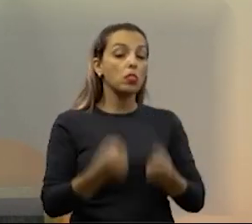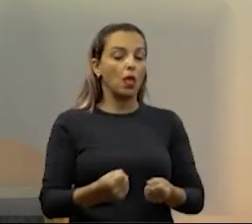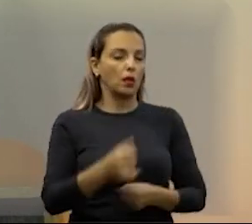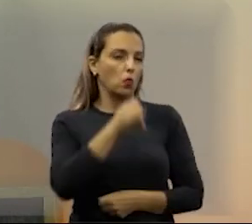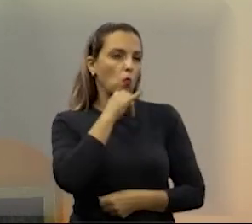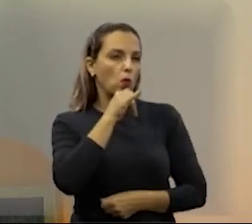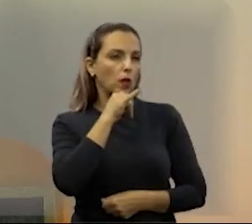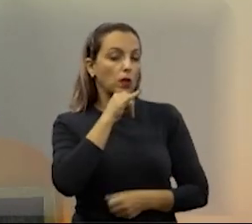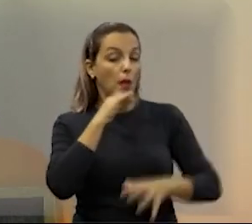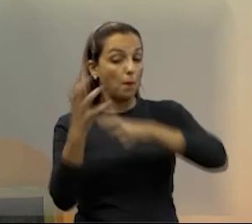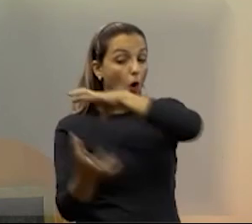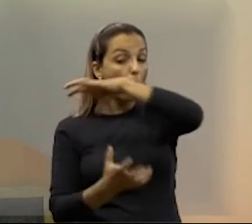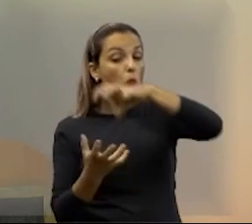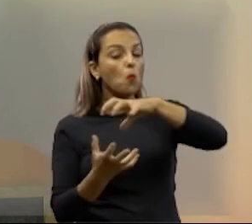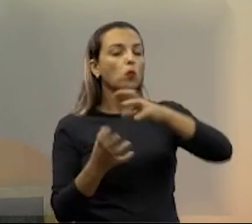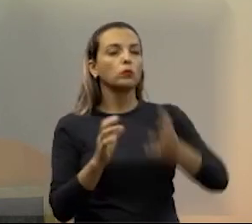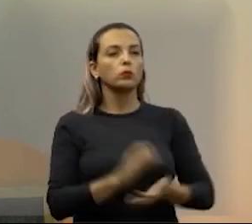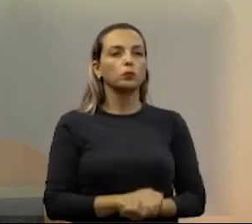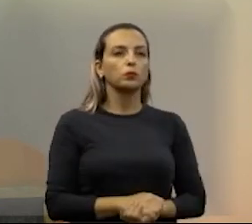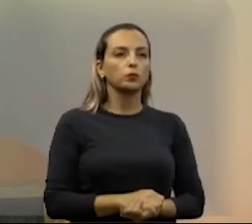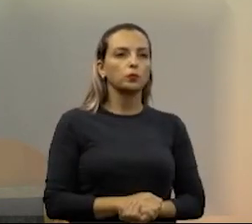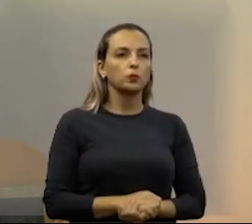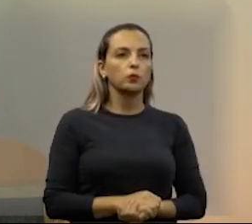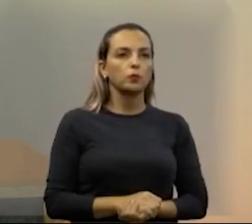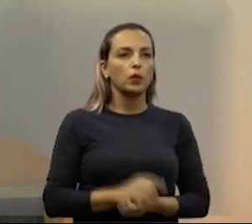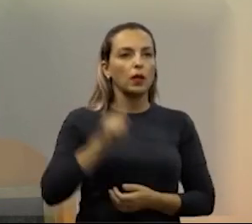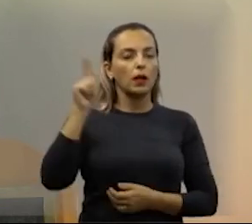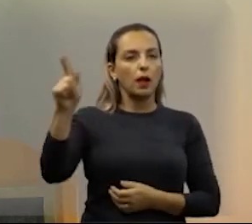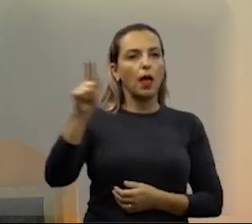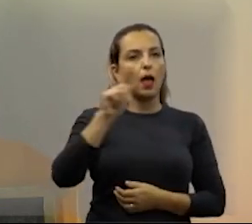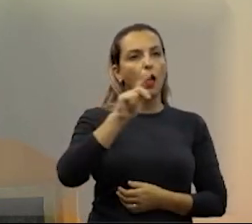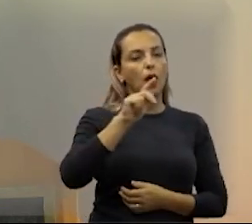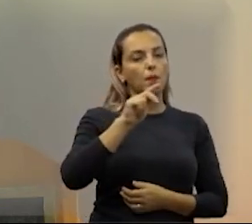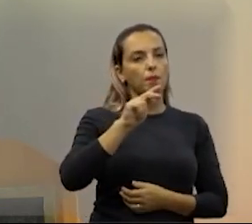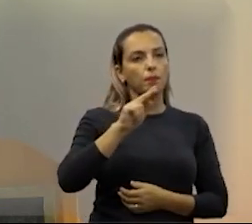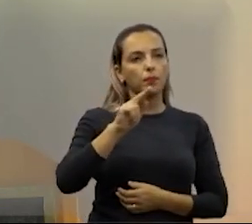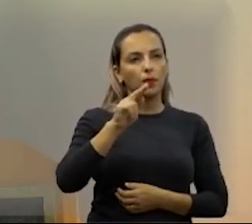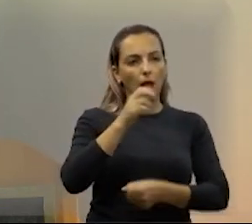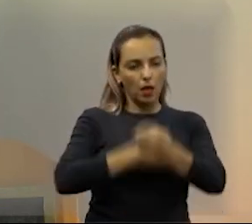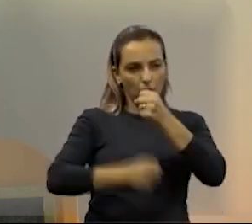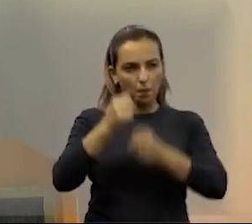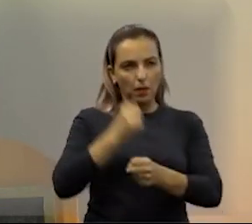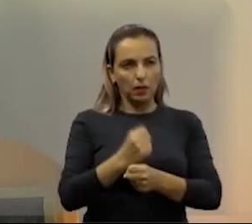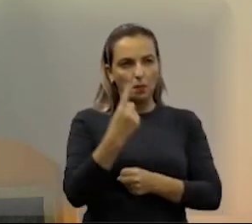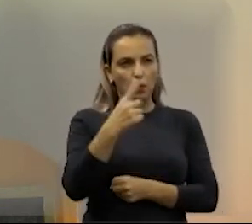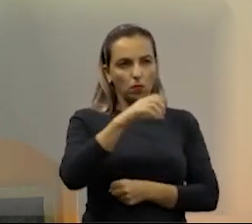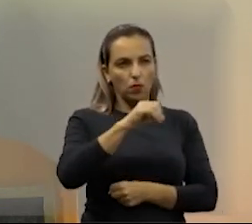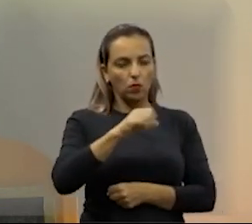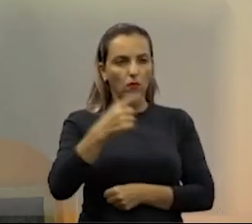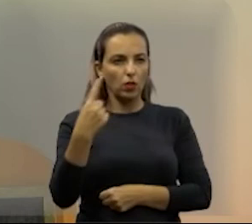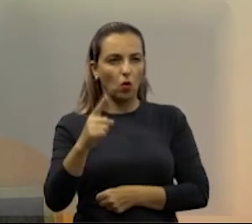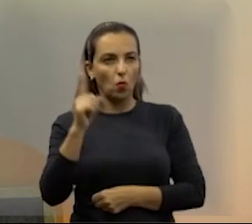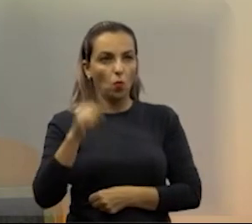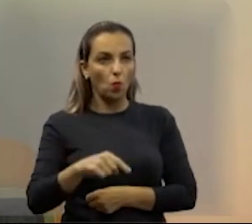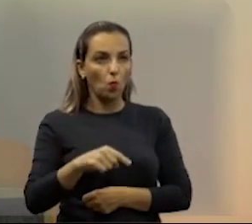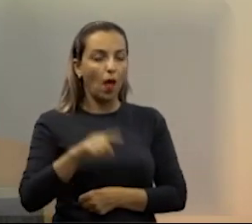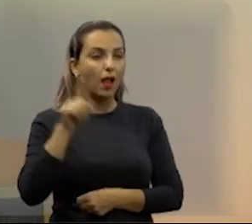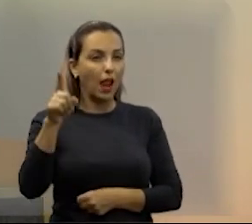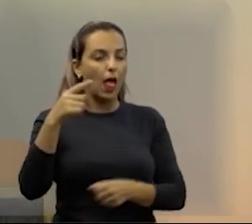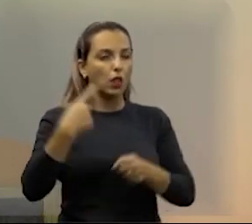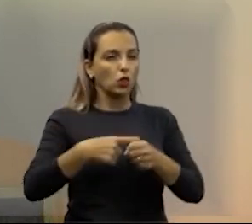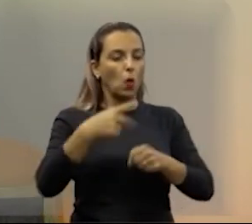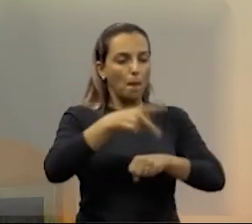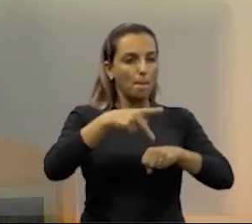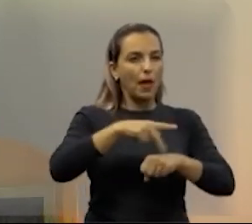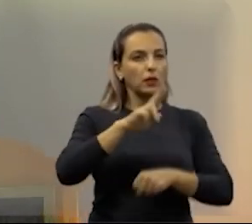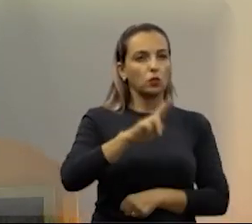exemplo mundial. Assim que terminou a União Soviética, em dezembro de 91, o poderio bélico da Ucrânia era um dos maiores